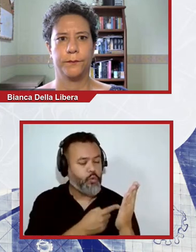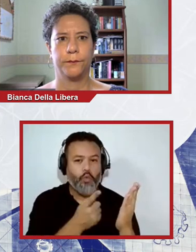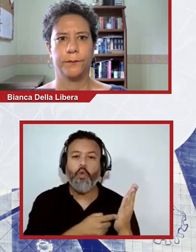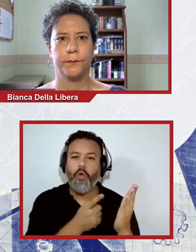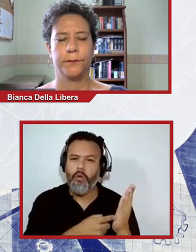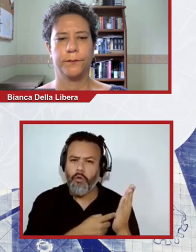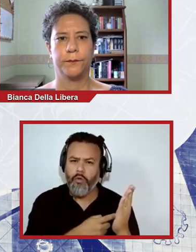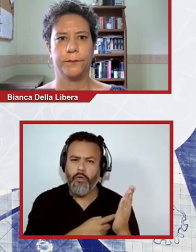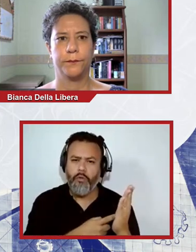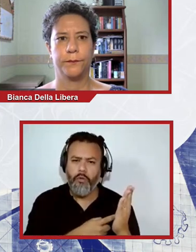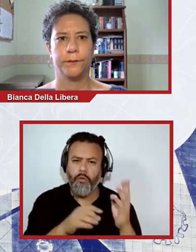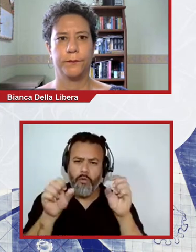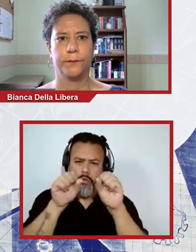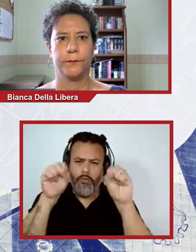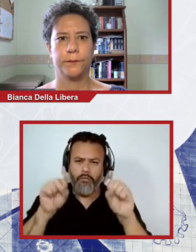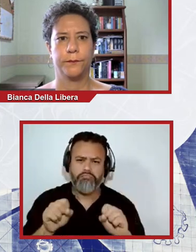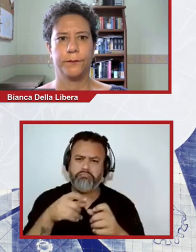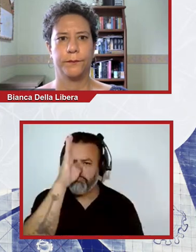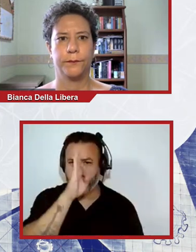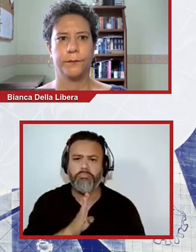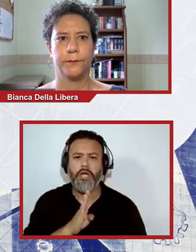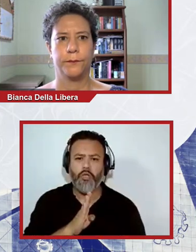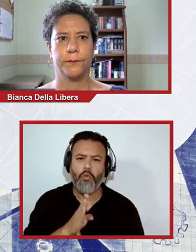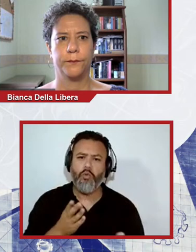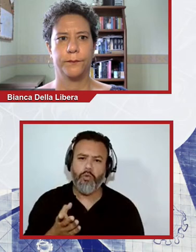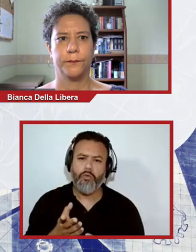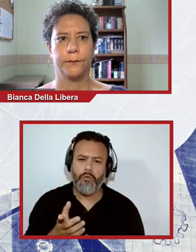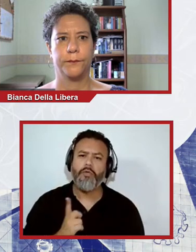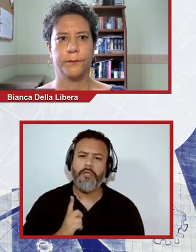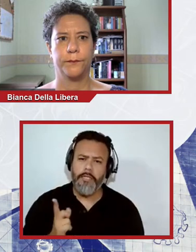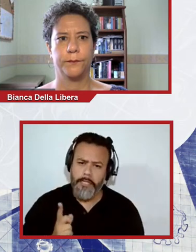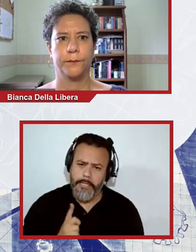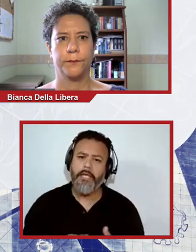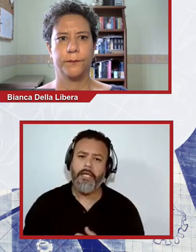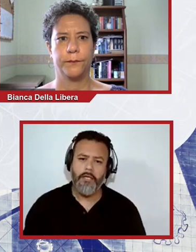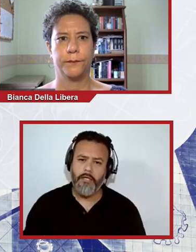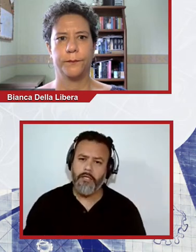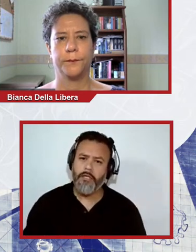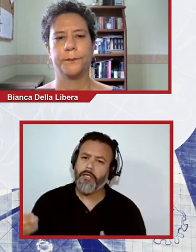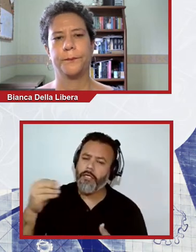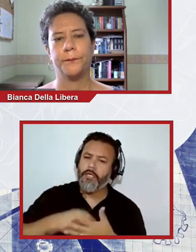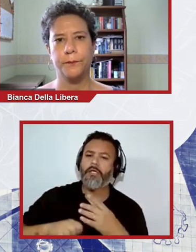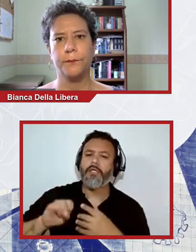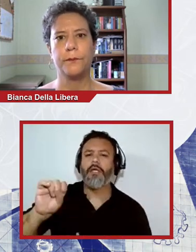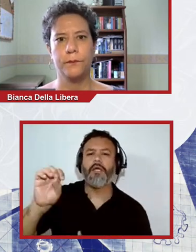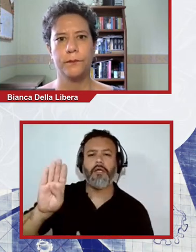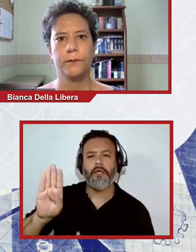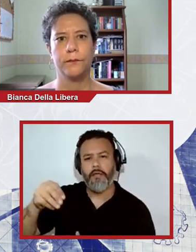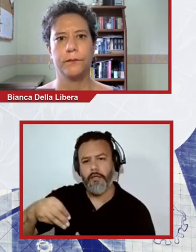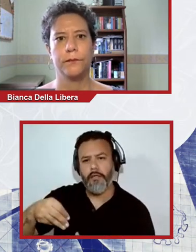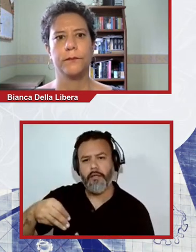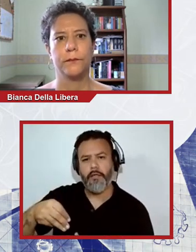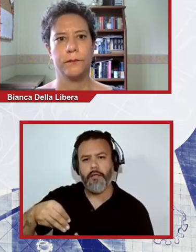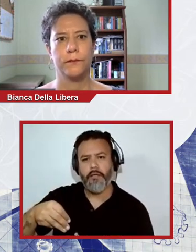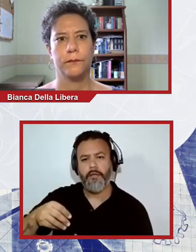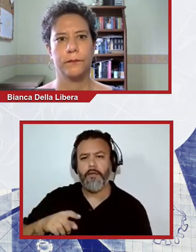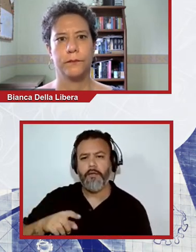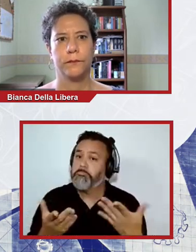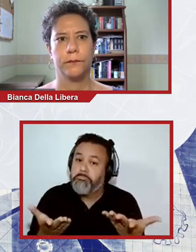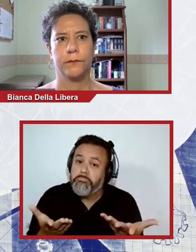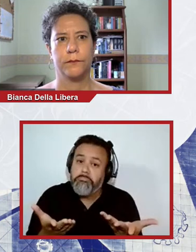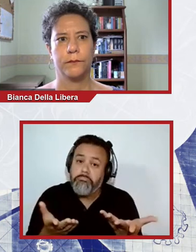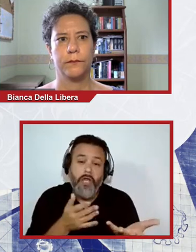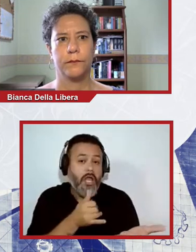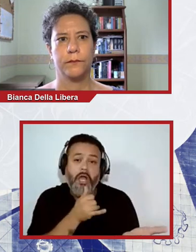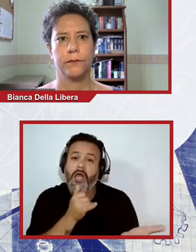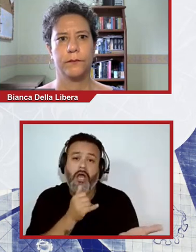gratuito para reconhecimento de inteligência artificial. Tem gratuito da IBM e da Google também. Então,